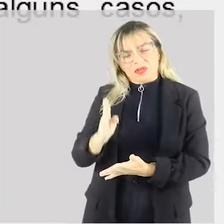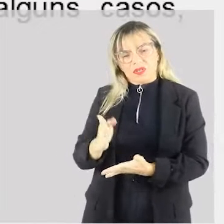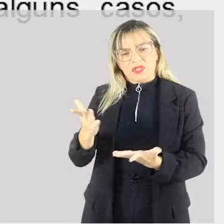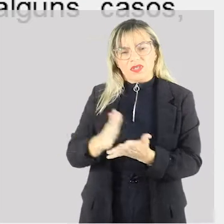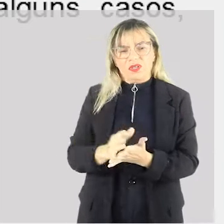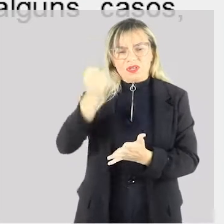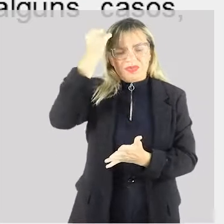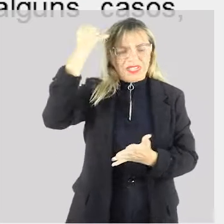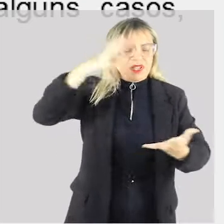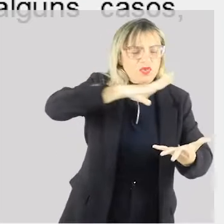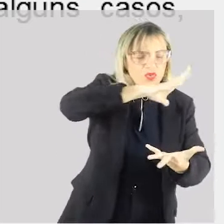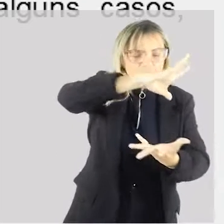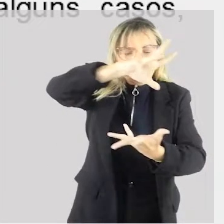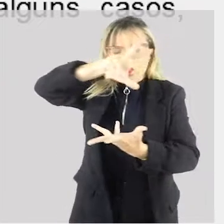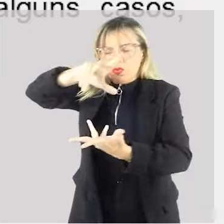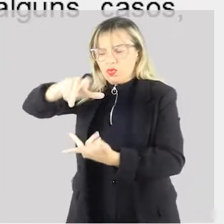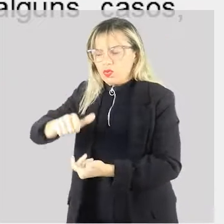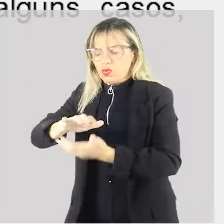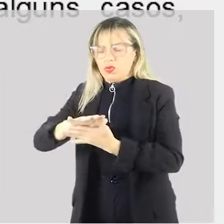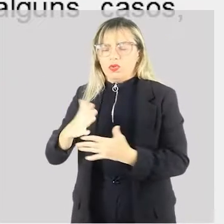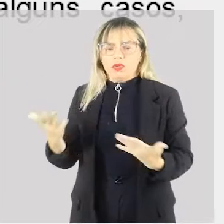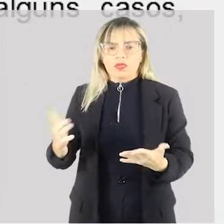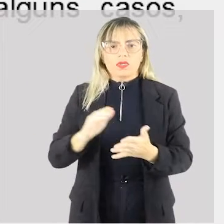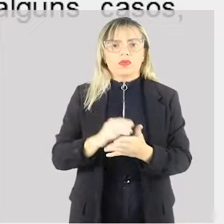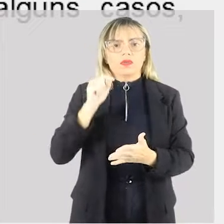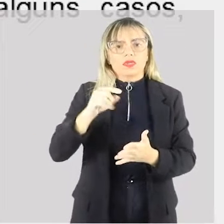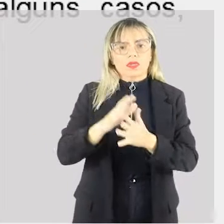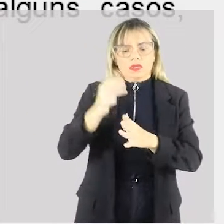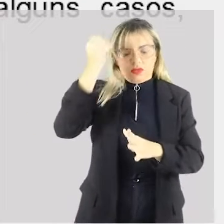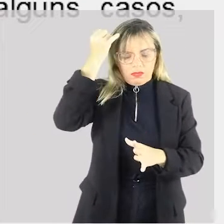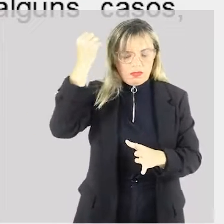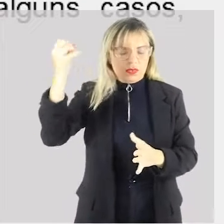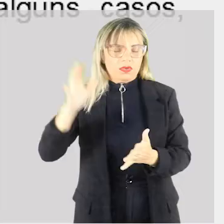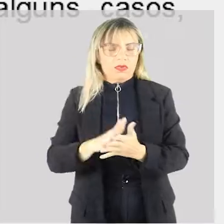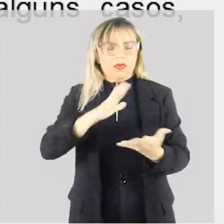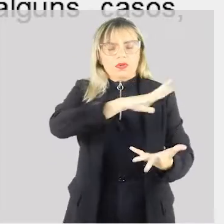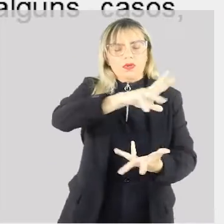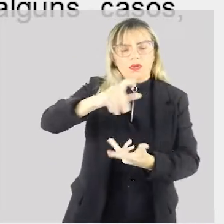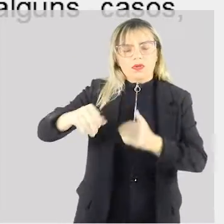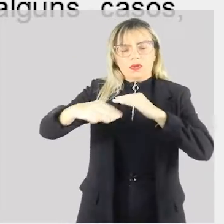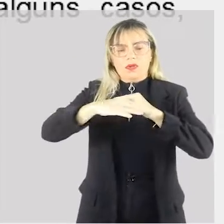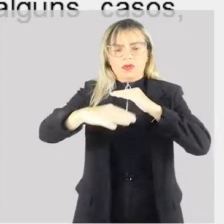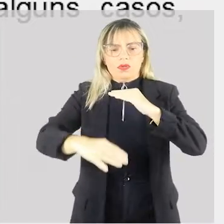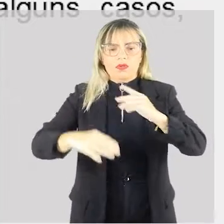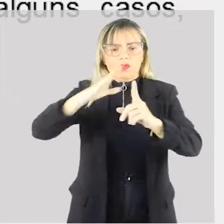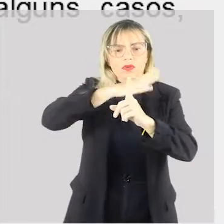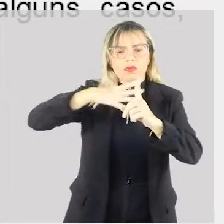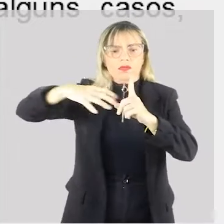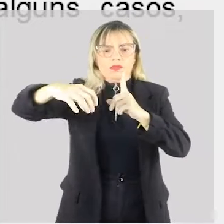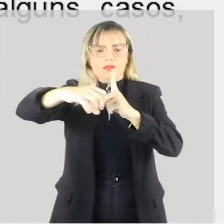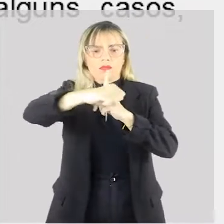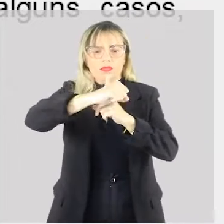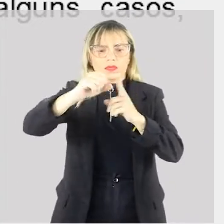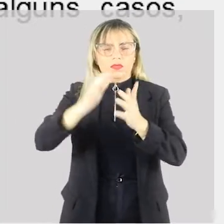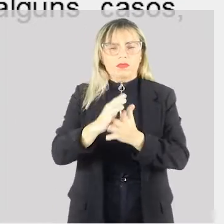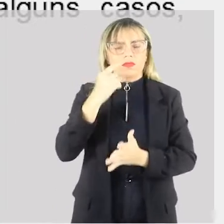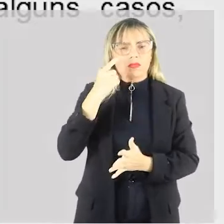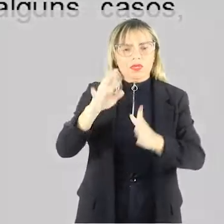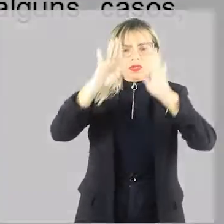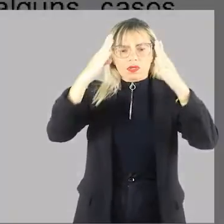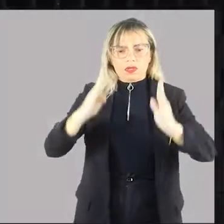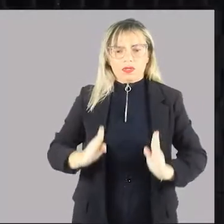ideia mundial. Porque quando você fala de uma ideia mundial de desigualdade social,